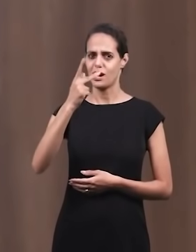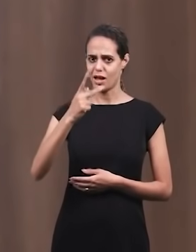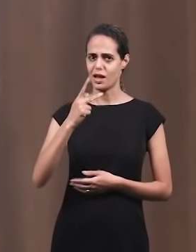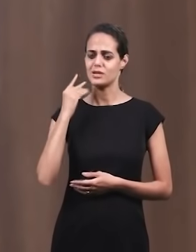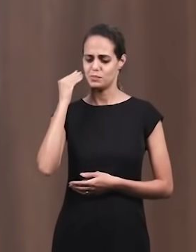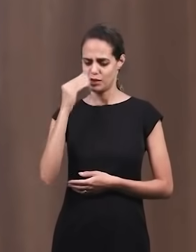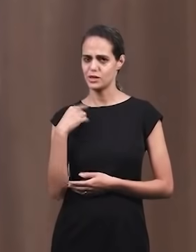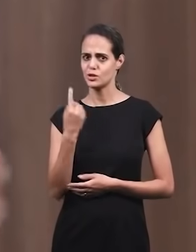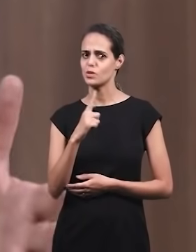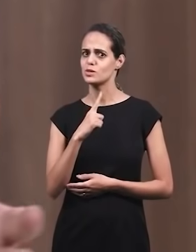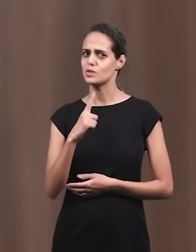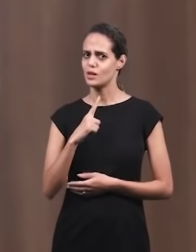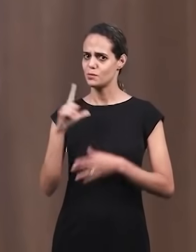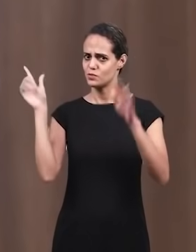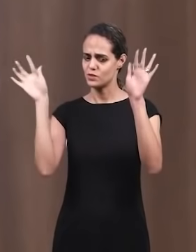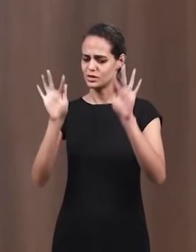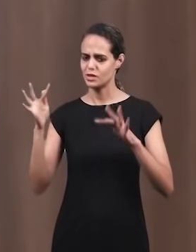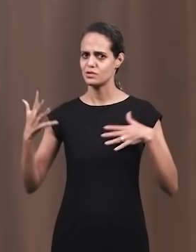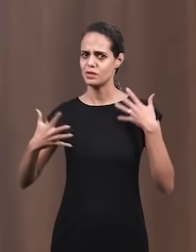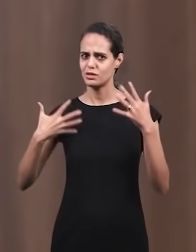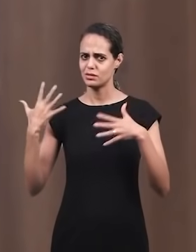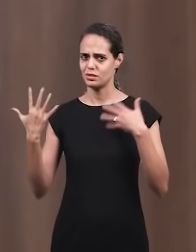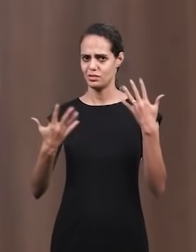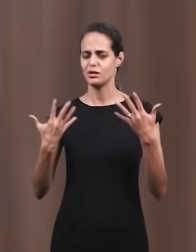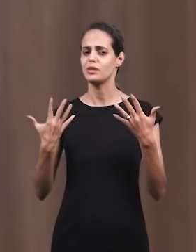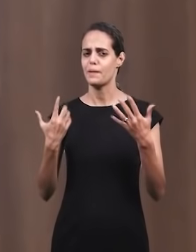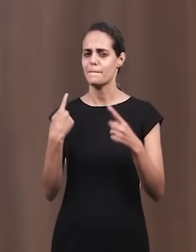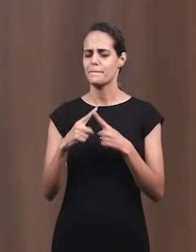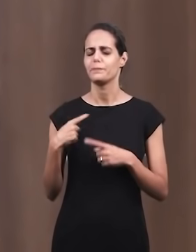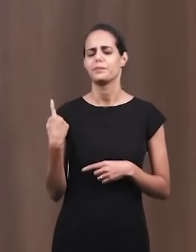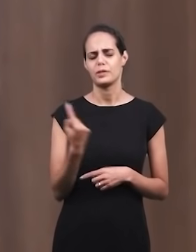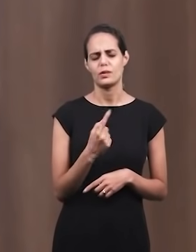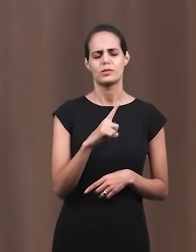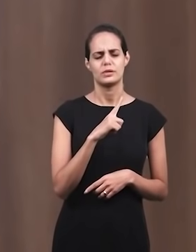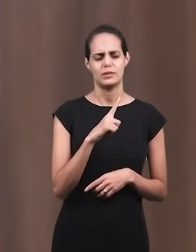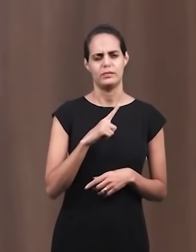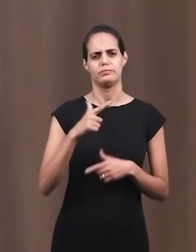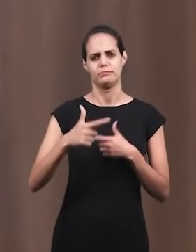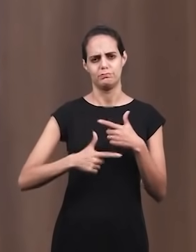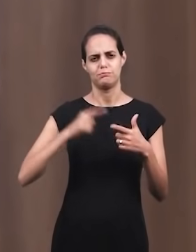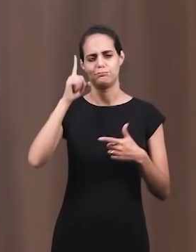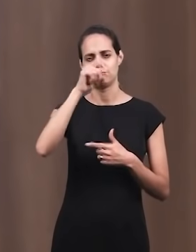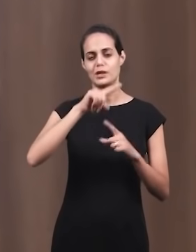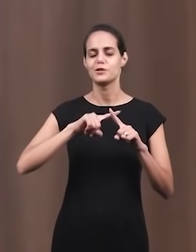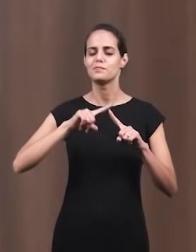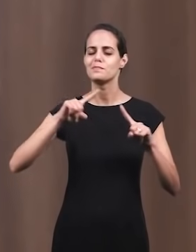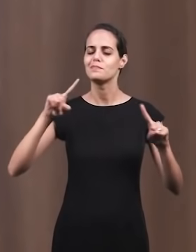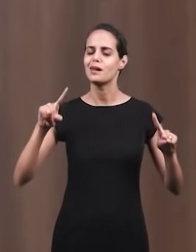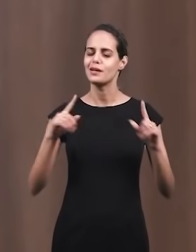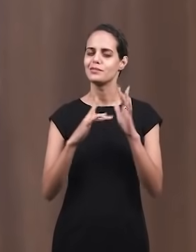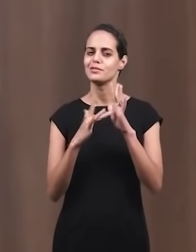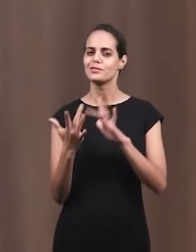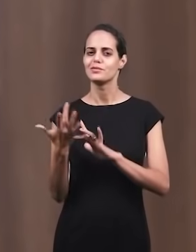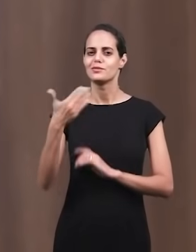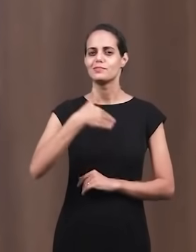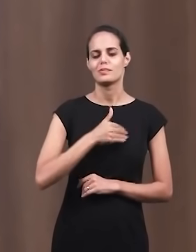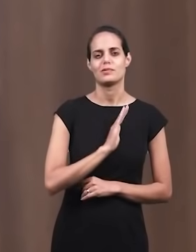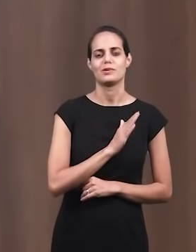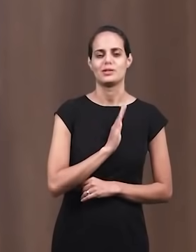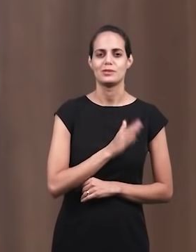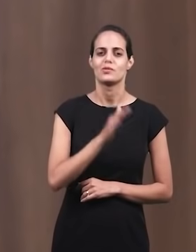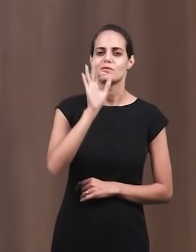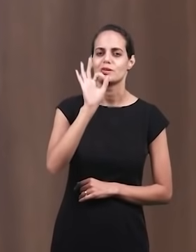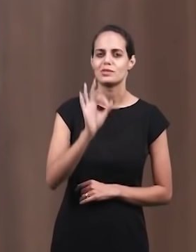pelas quais passamos, todos passamos, apesar dos momentos até difíceis, mas quando temos Jesus no nosso coração, nós temos